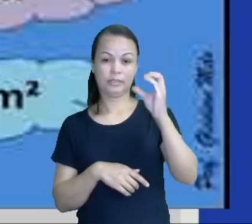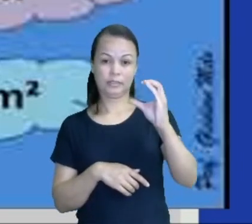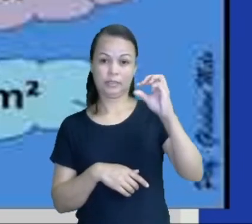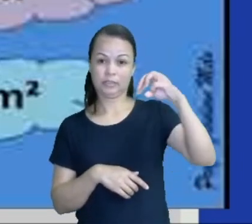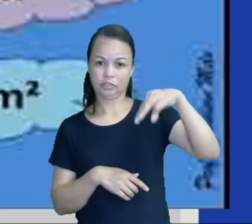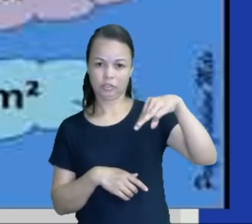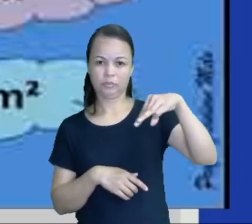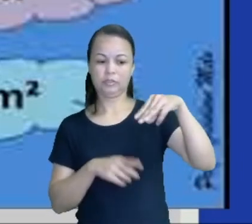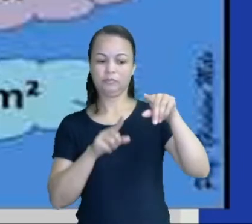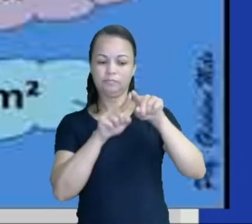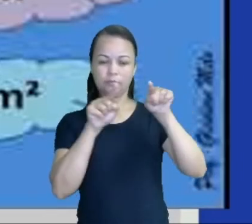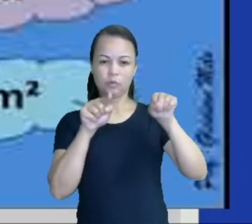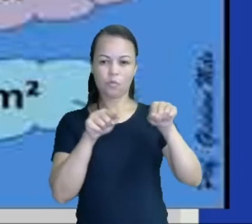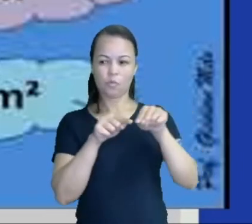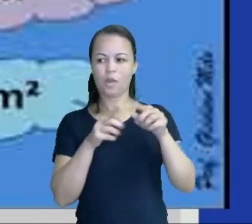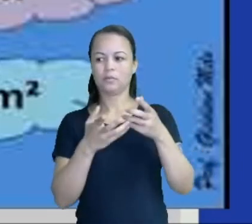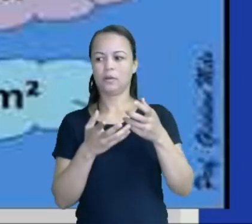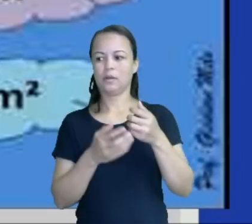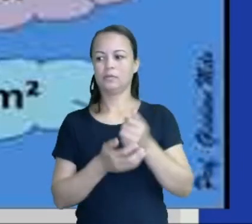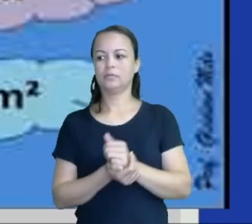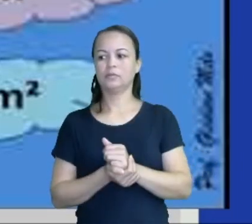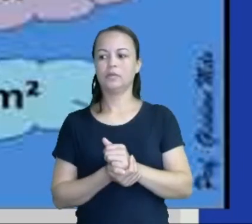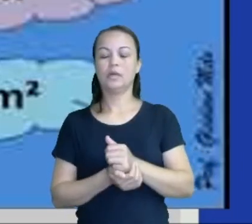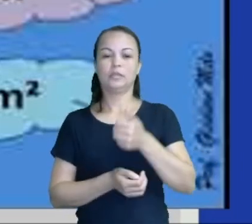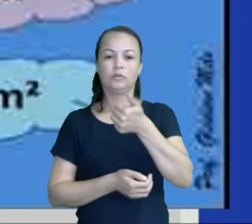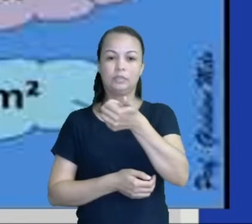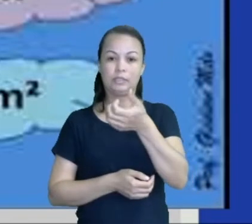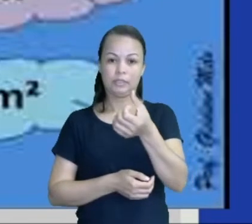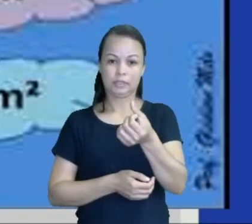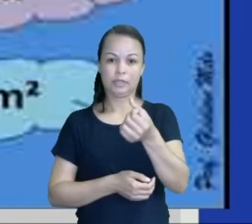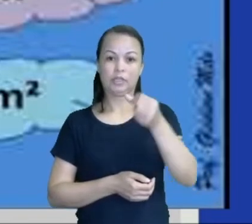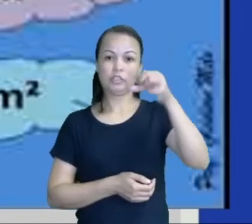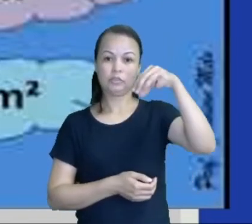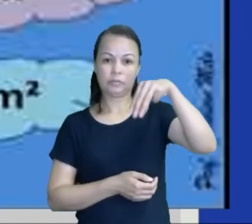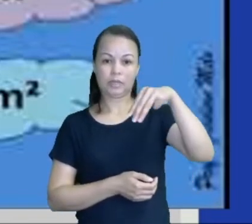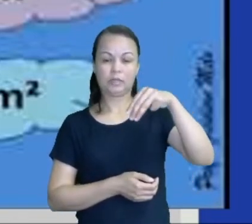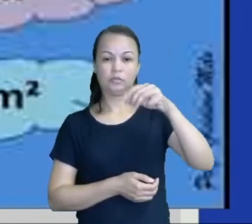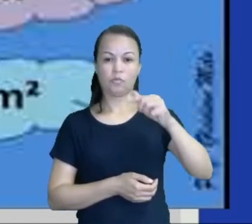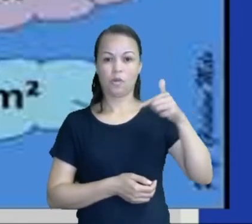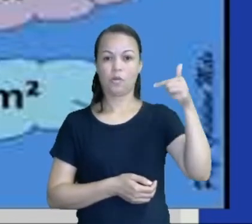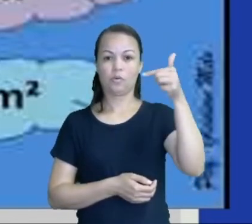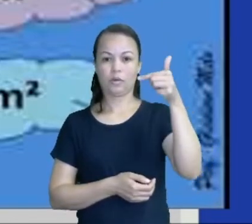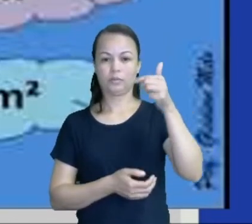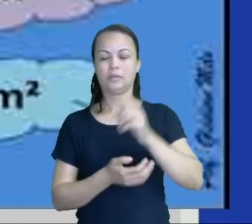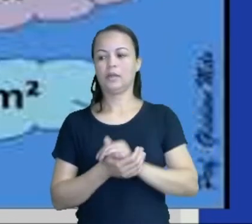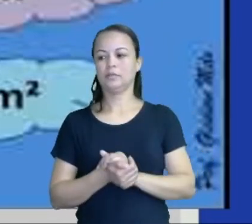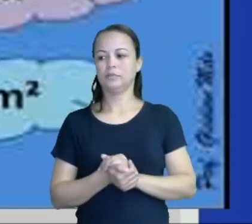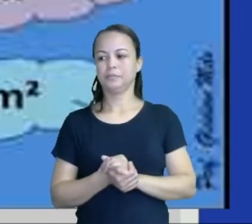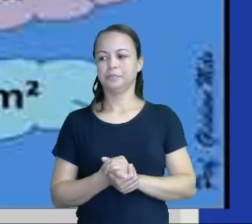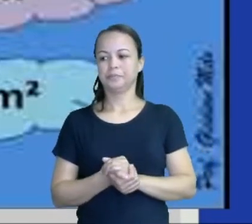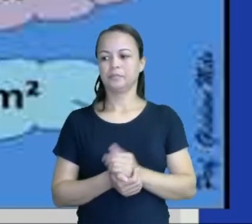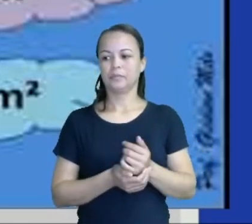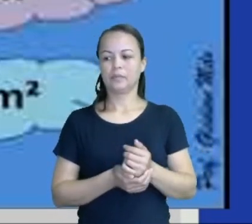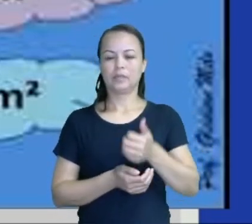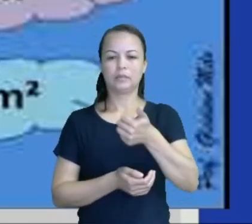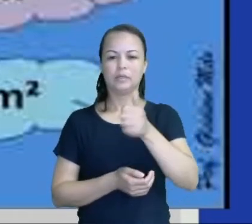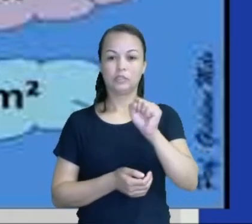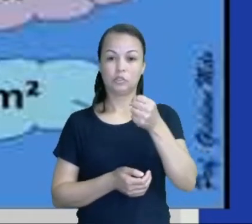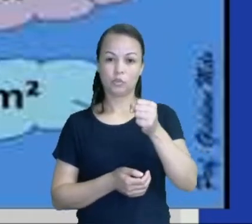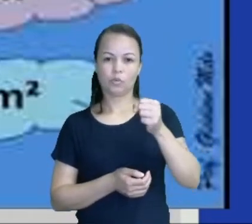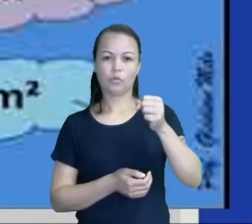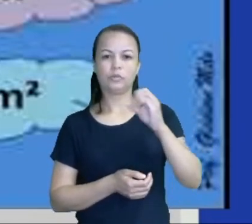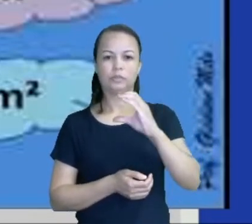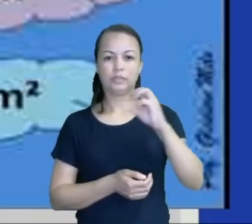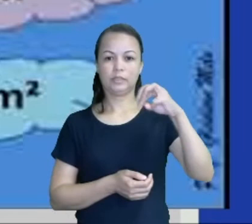centímetros ao quadrado, 18 centímetros ao quadrado, 19 centímetros ao quadrado